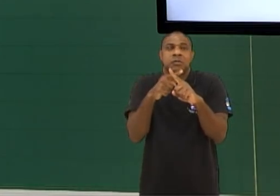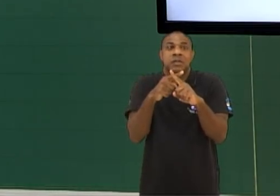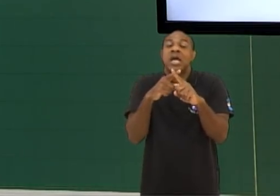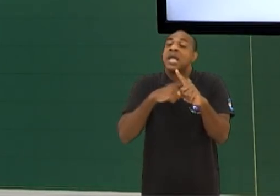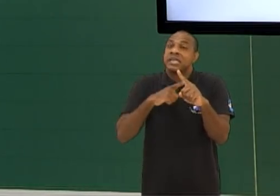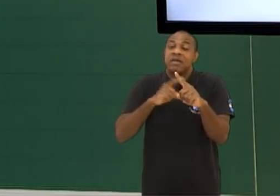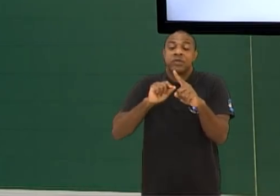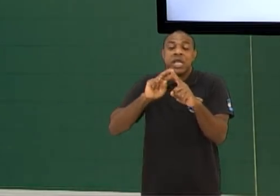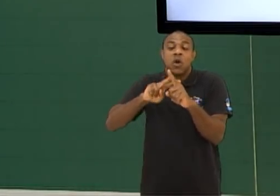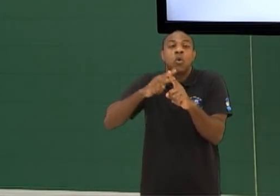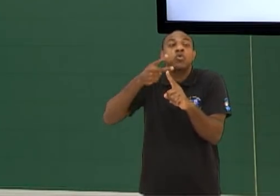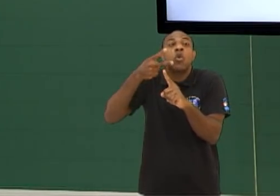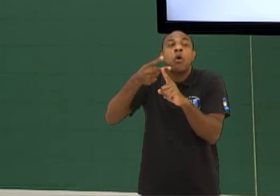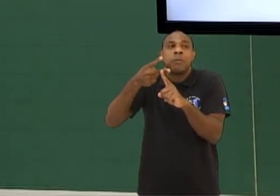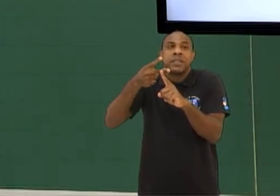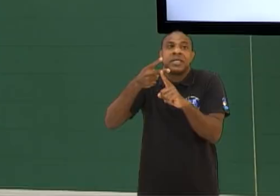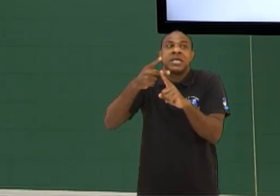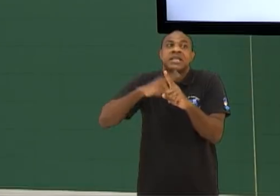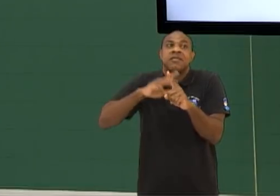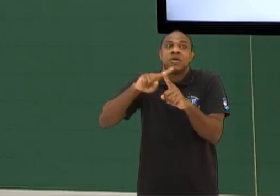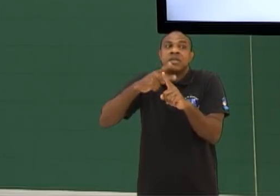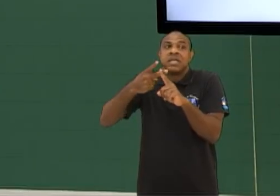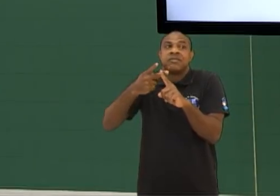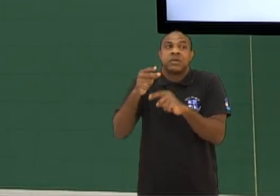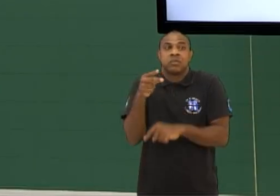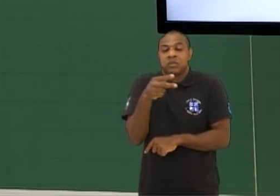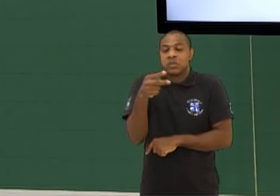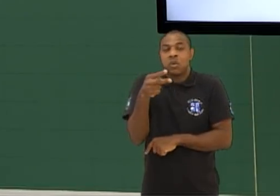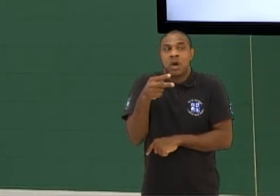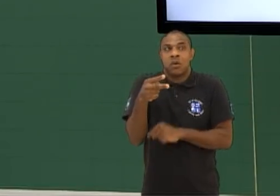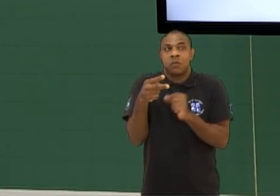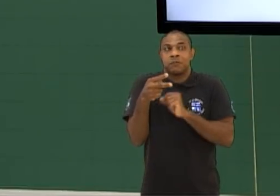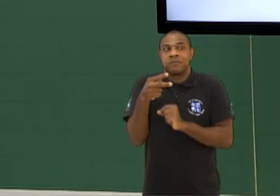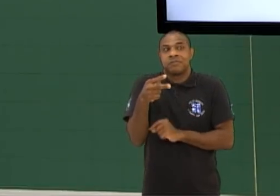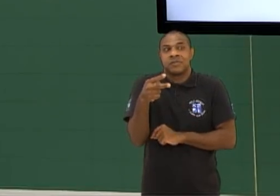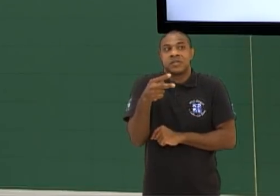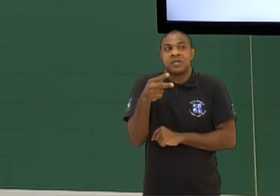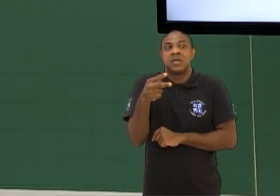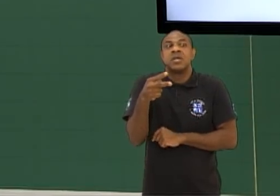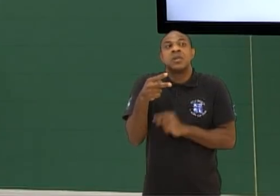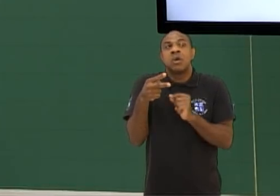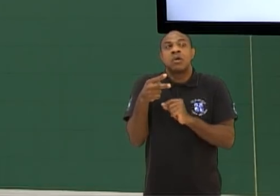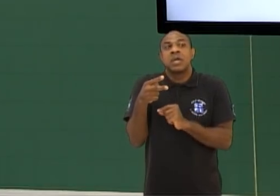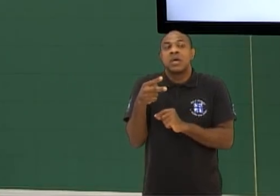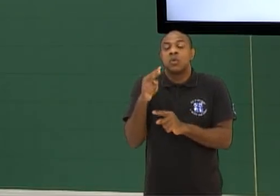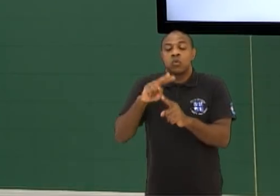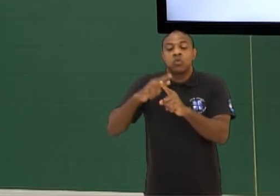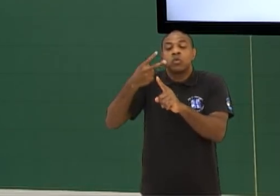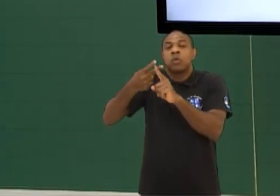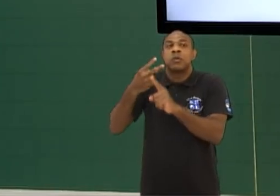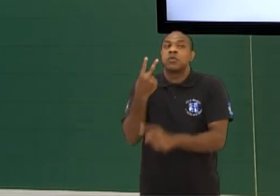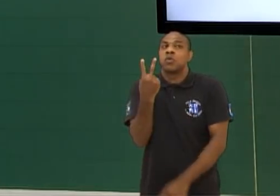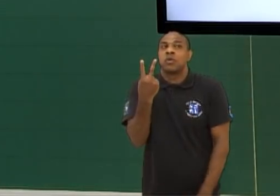obtive o dobro. O que é obter? É igual. Então, obtive o dobro.